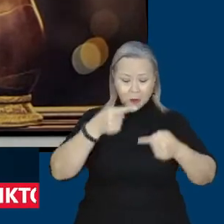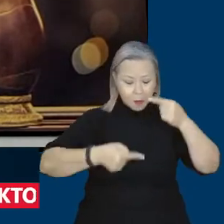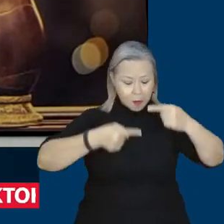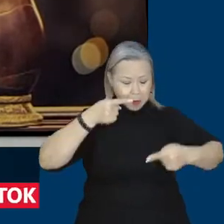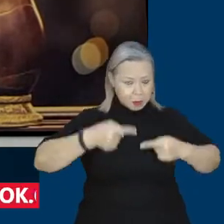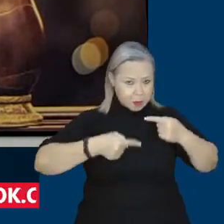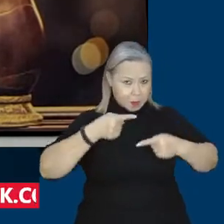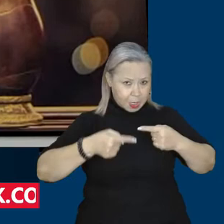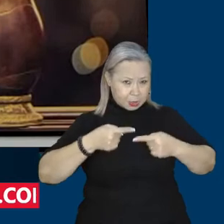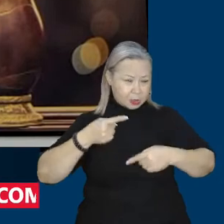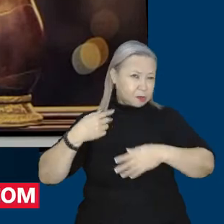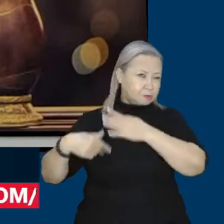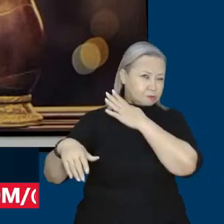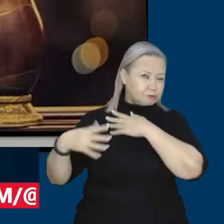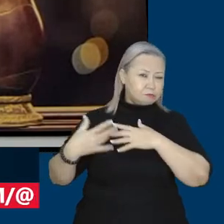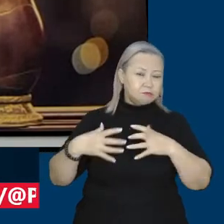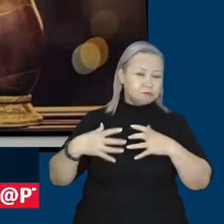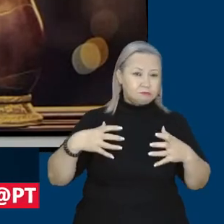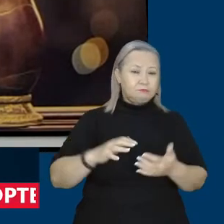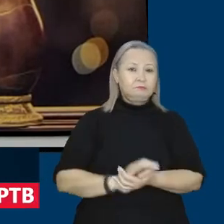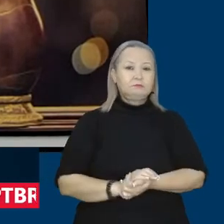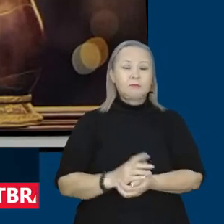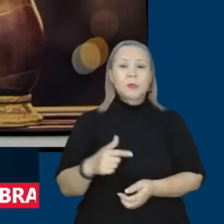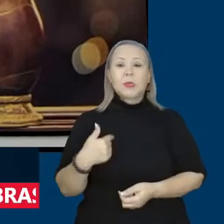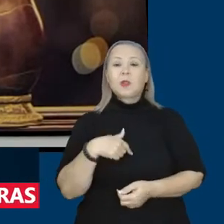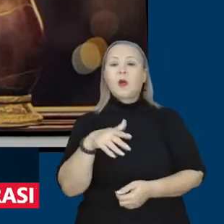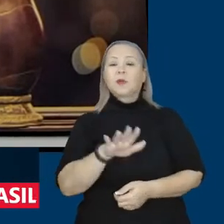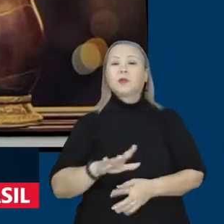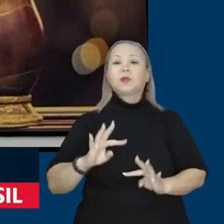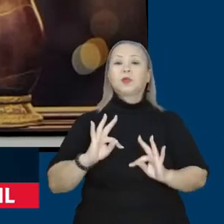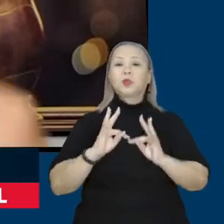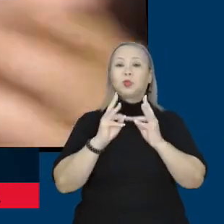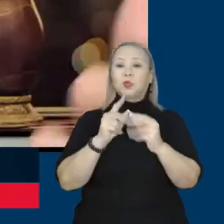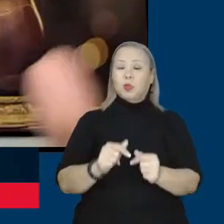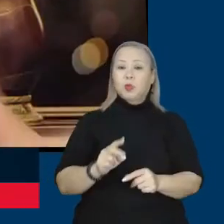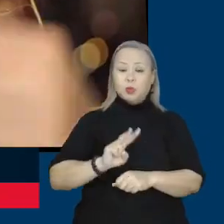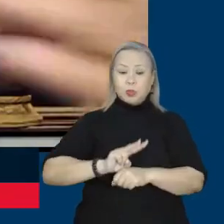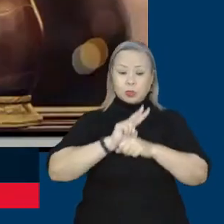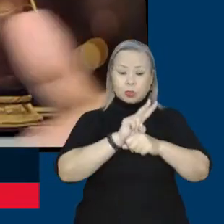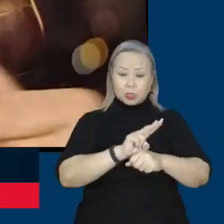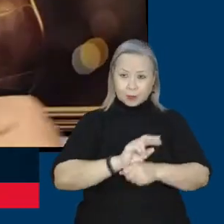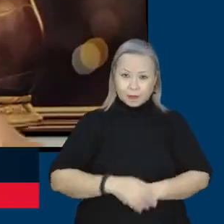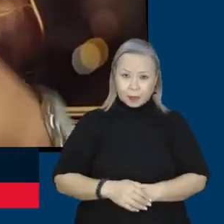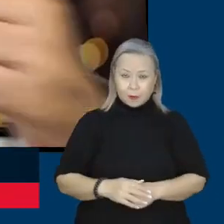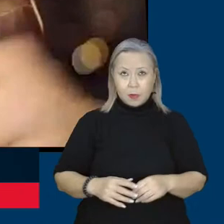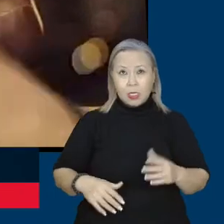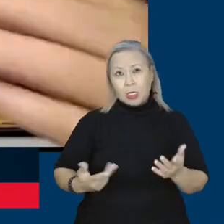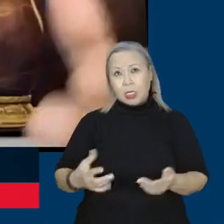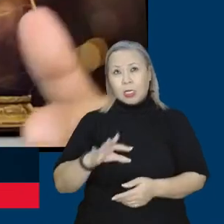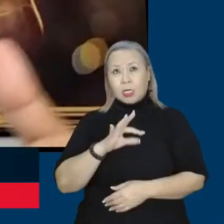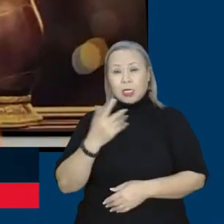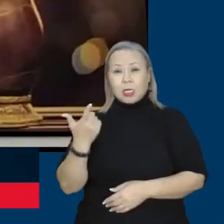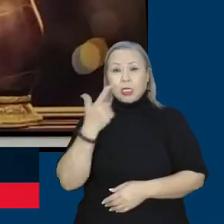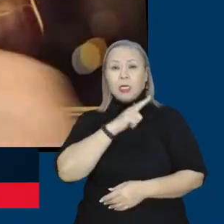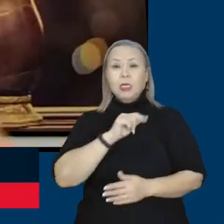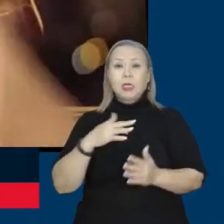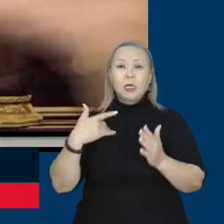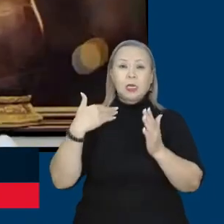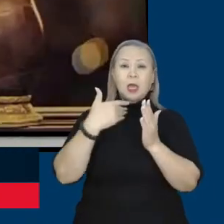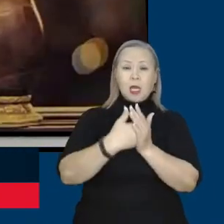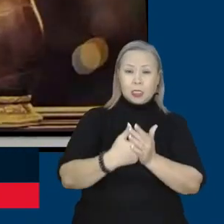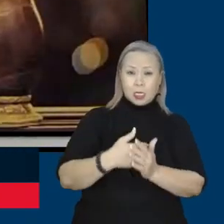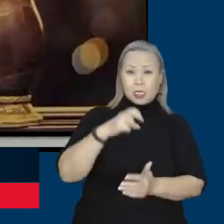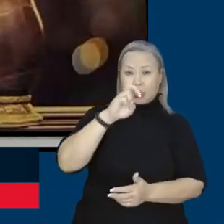e que nós todos defendemos que quem ganha até r$ 5.000 não paga imposto de renda